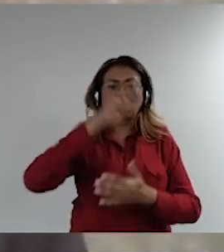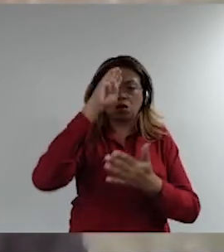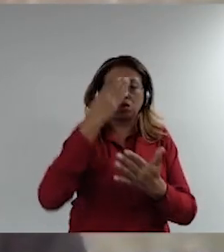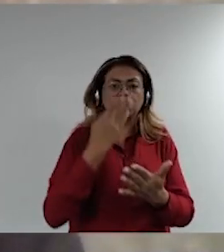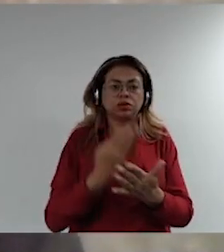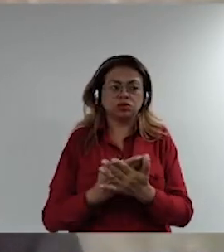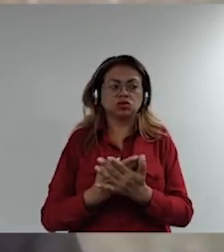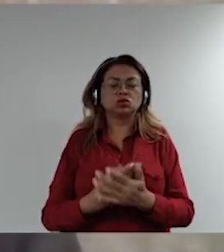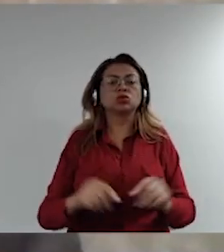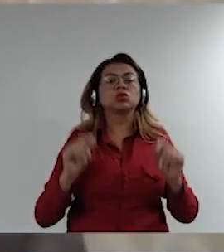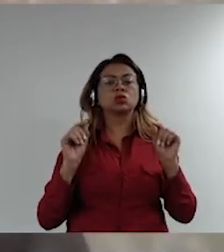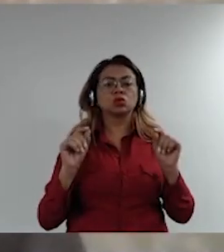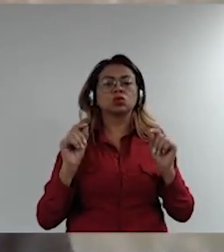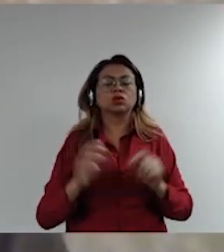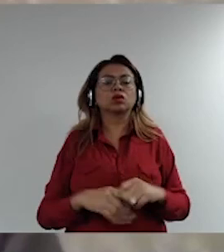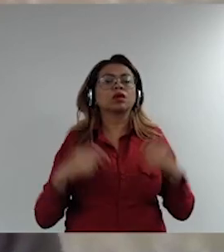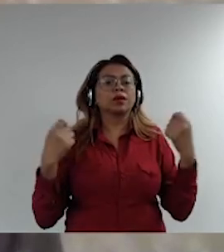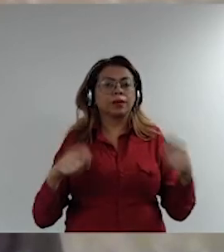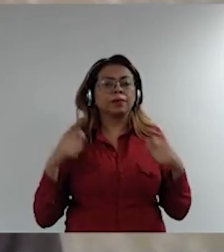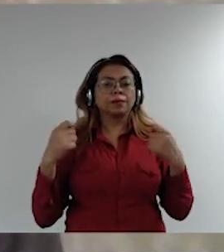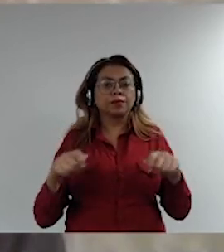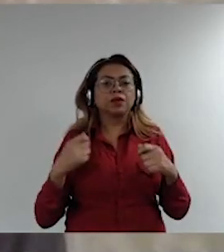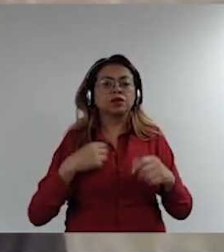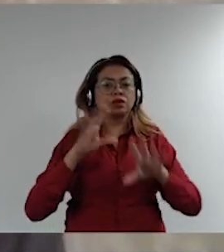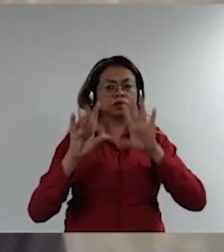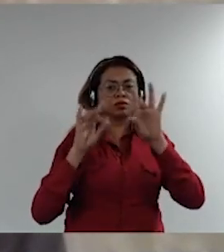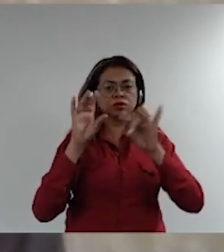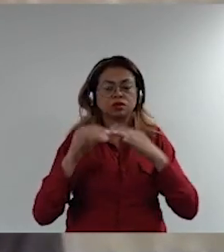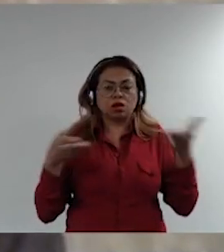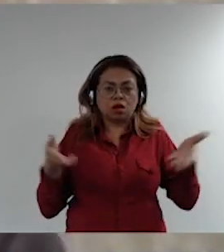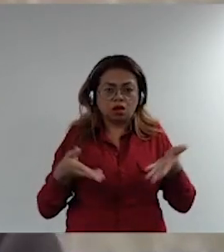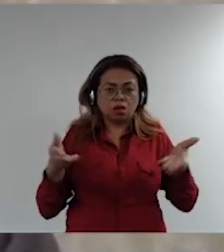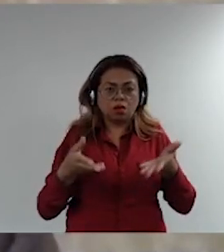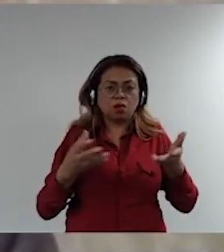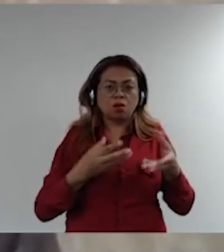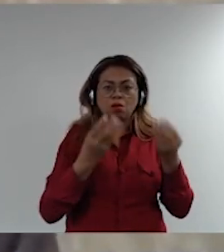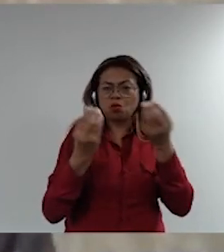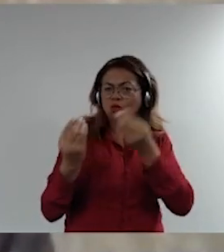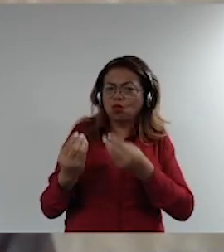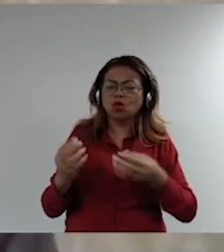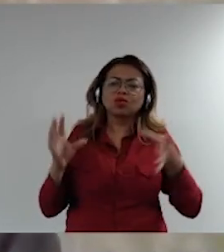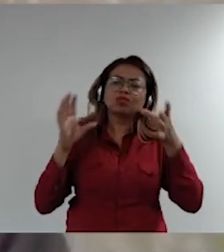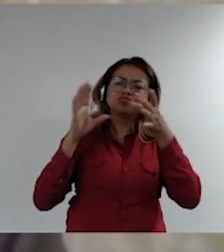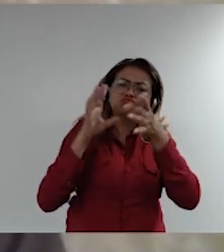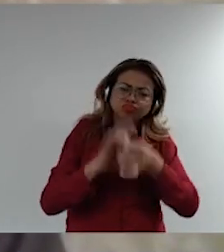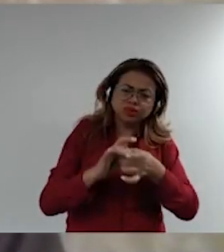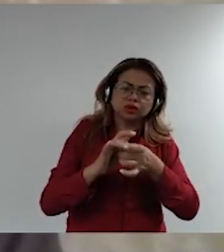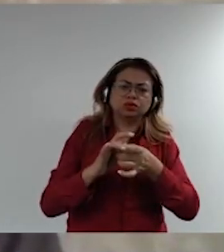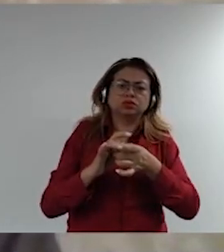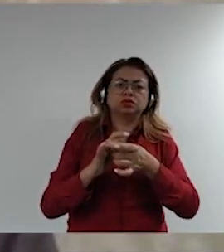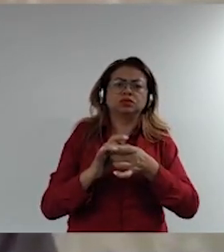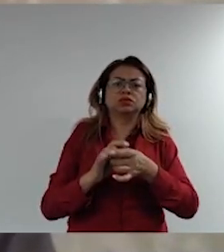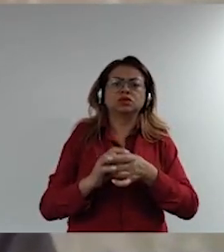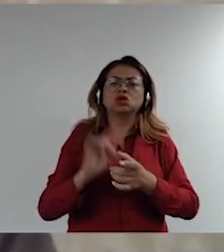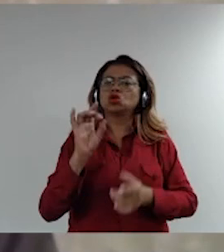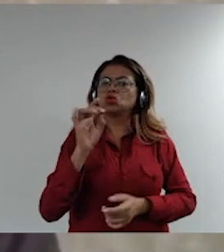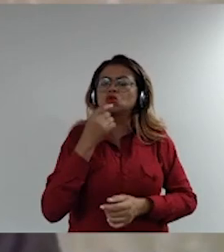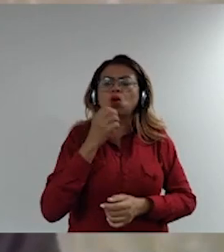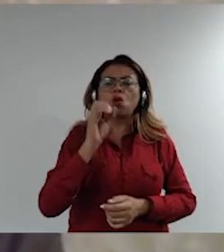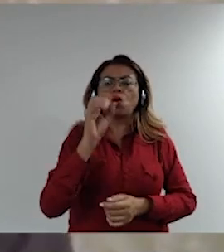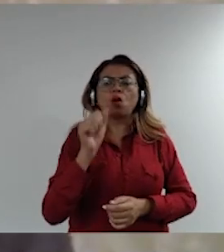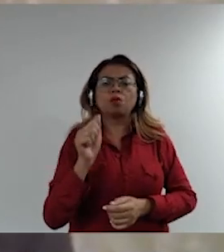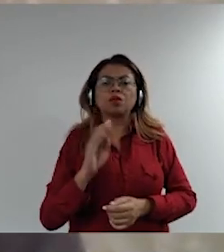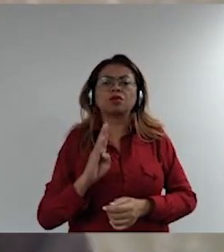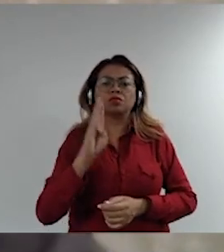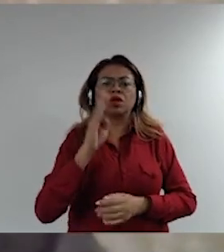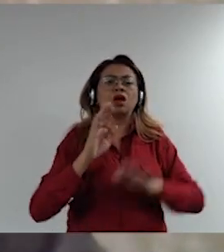assim, que é preciso, especialmente agora, muita união. Não só do órgão OAB.